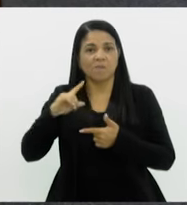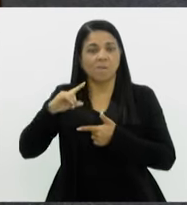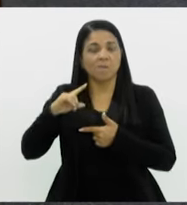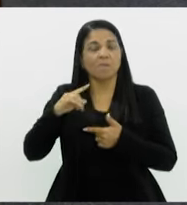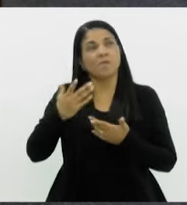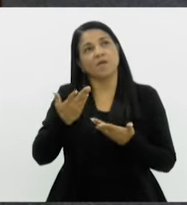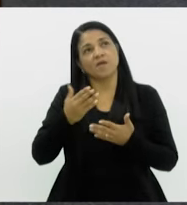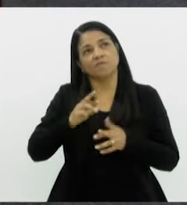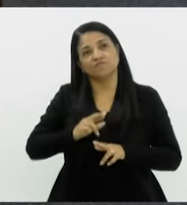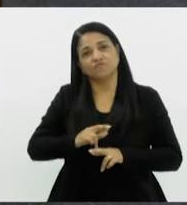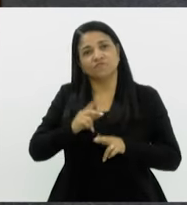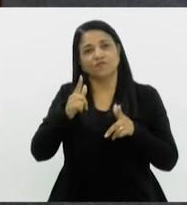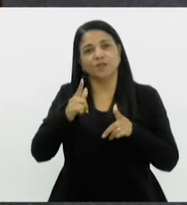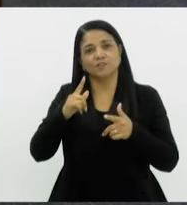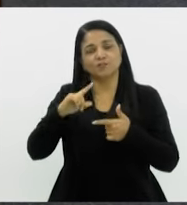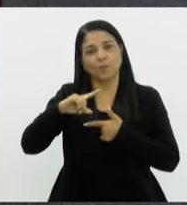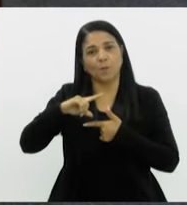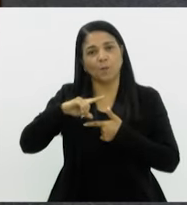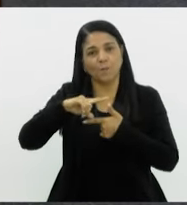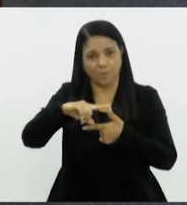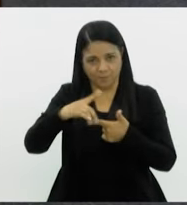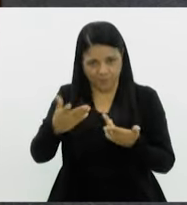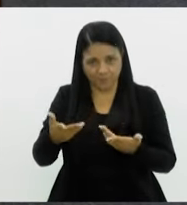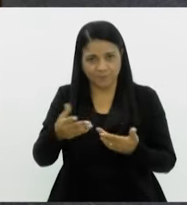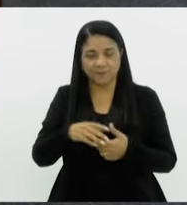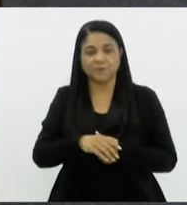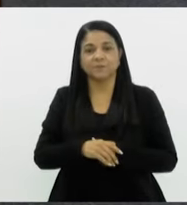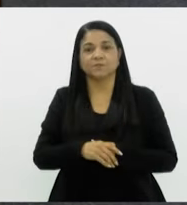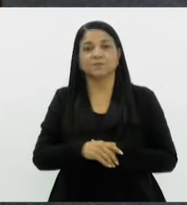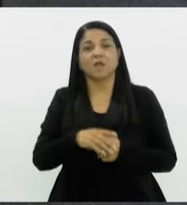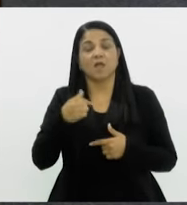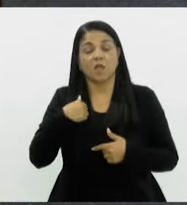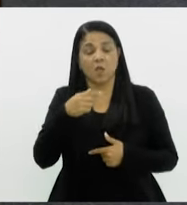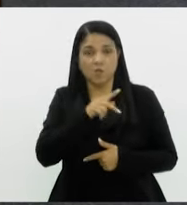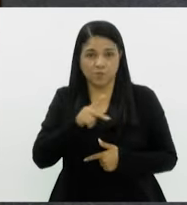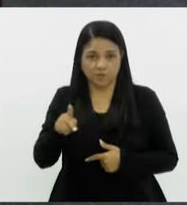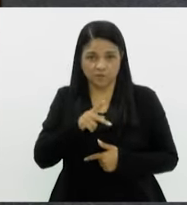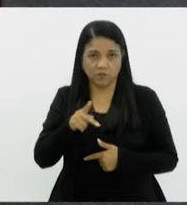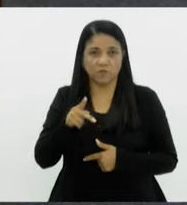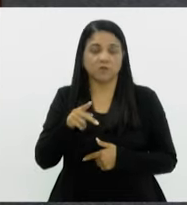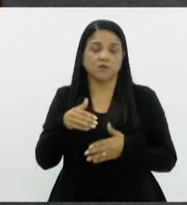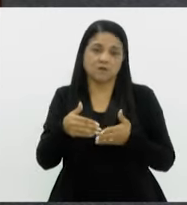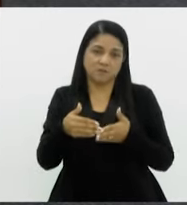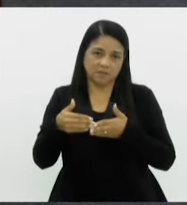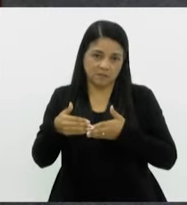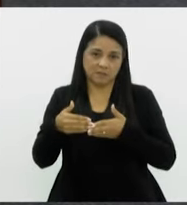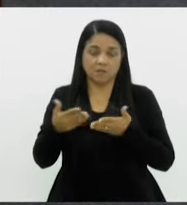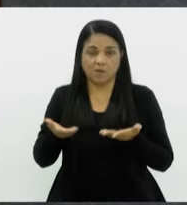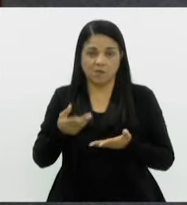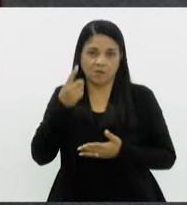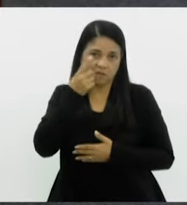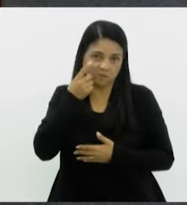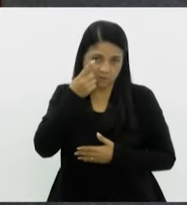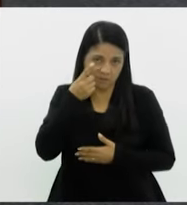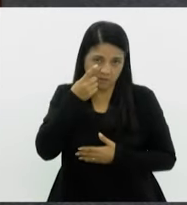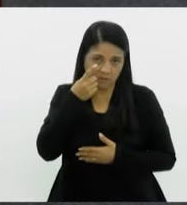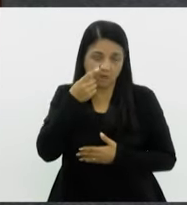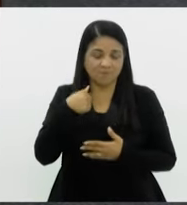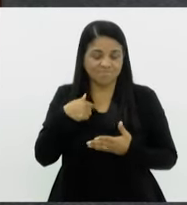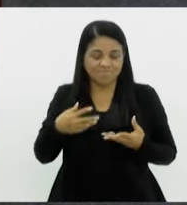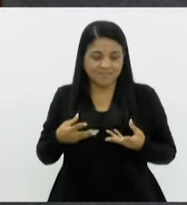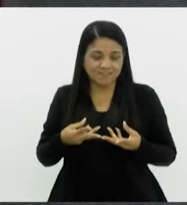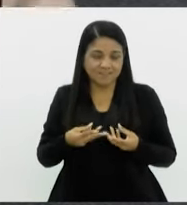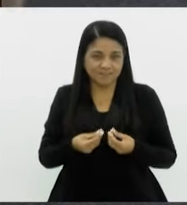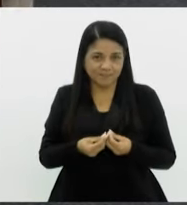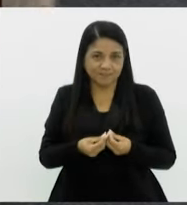mencionou aqui. Aproveito para dizer que, como professora que sou, antes de ser, estou professora licenciada e agora deputada, que eu fico muito